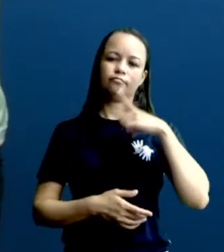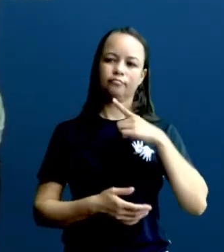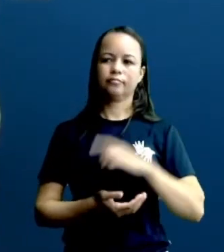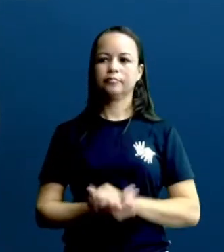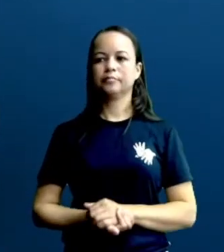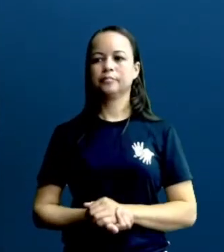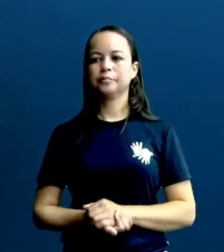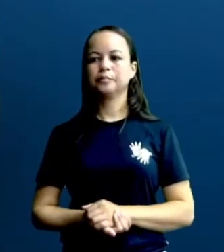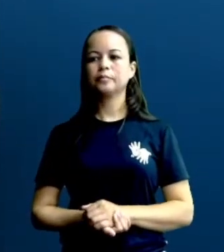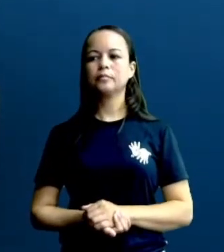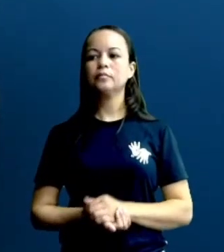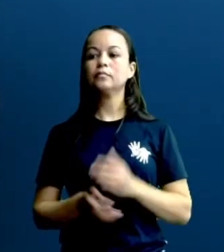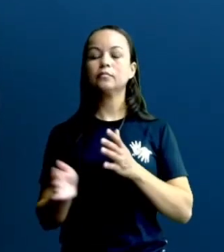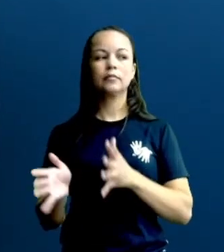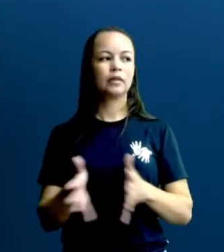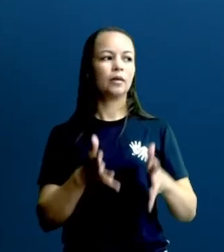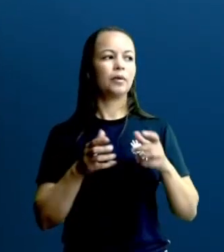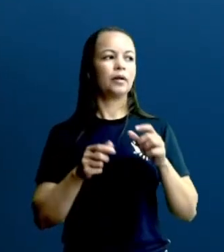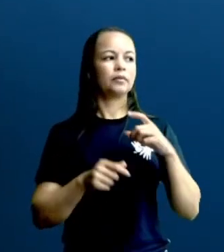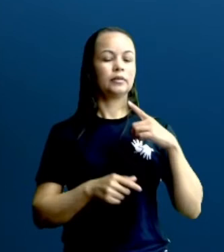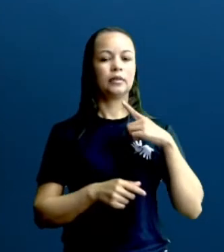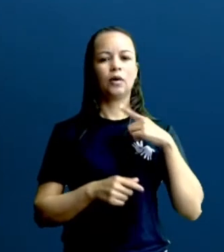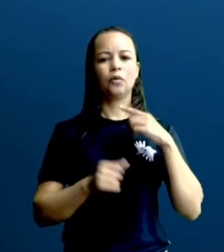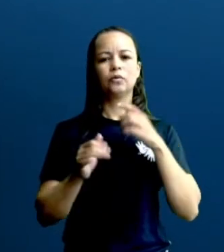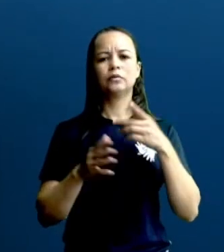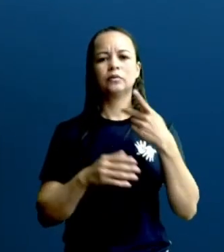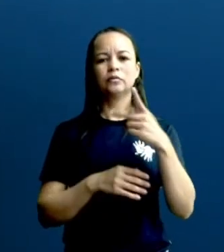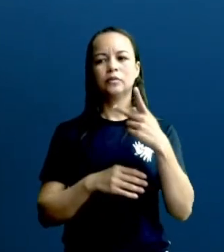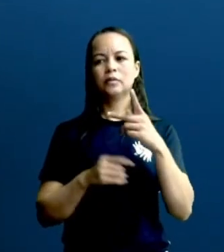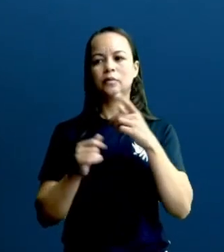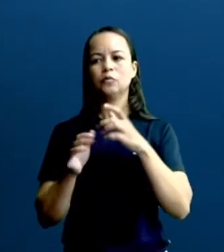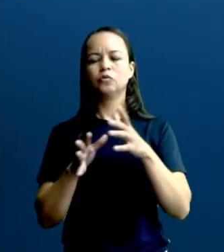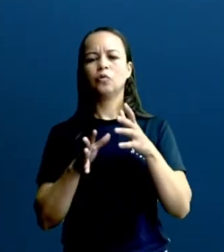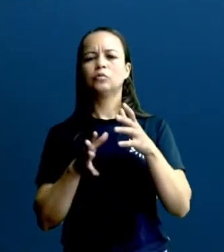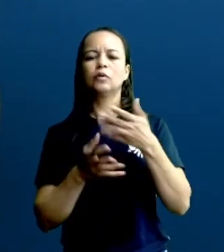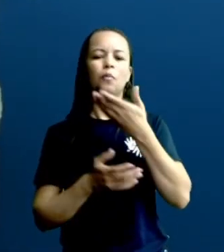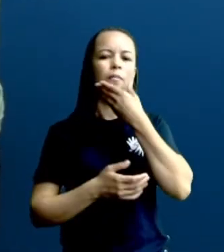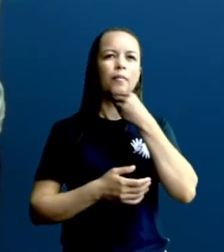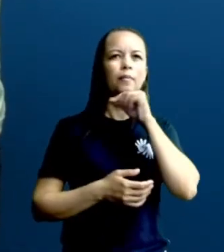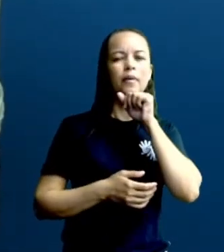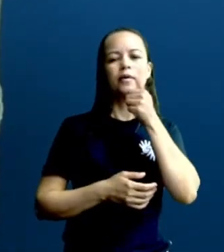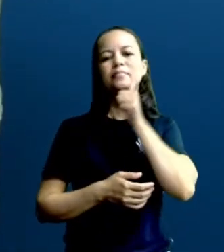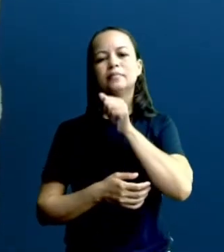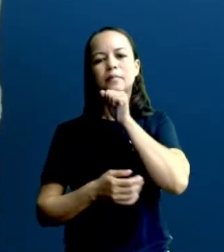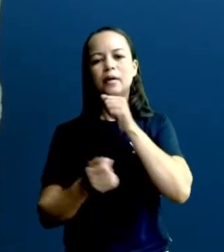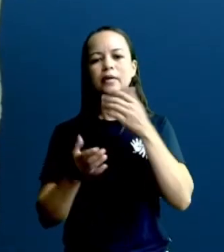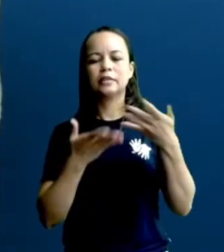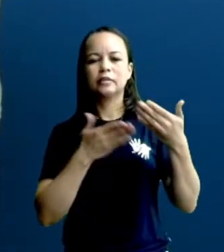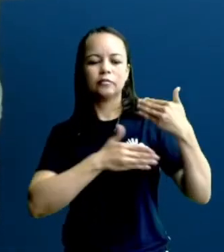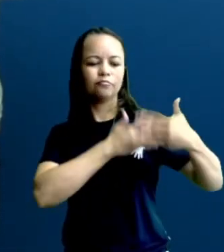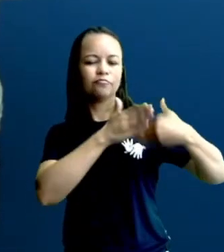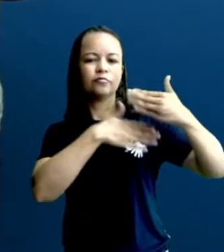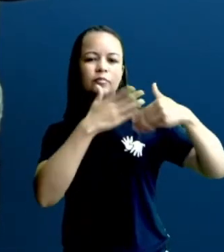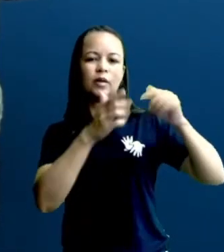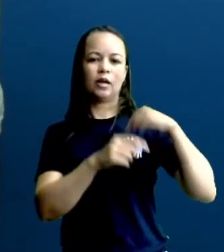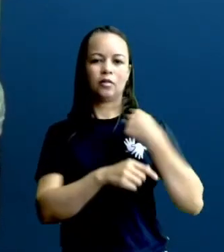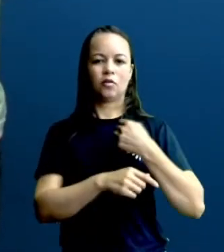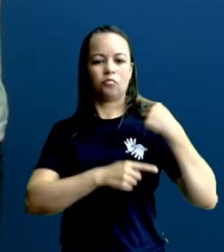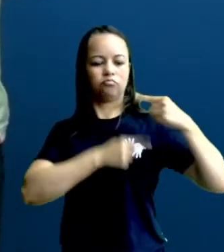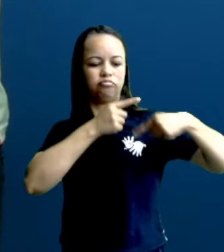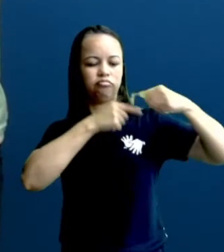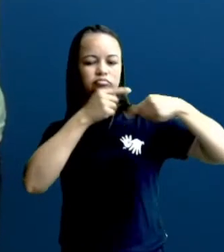partir de então, do que você puxou de seus pais e suas mães, essas características que levamos para os nossos descendentes, é